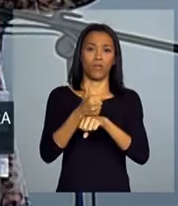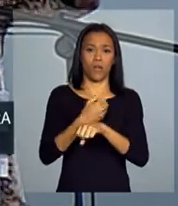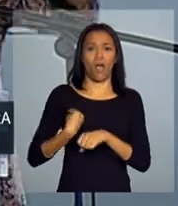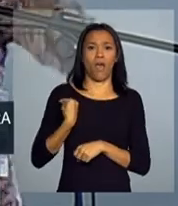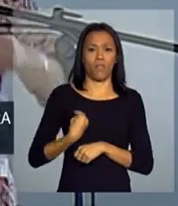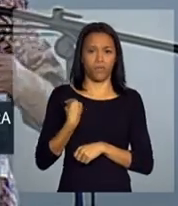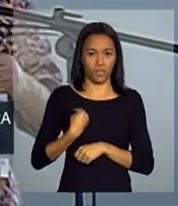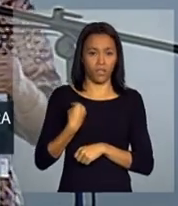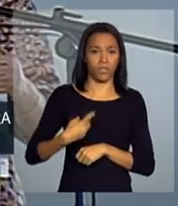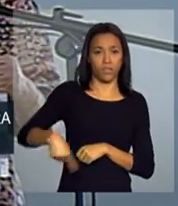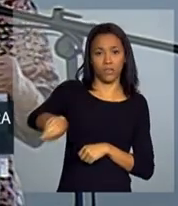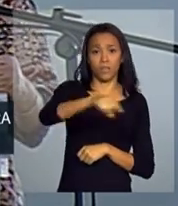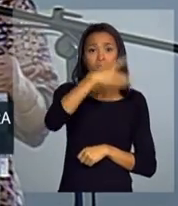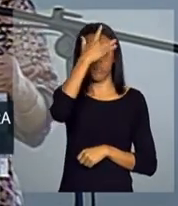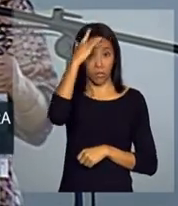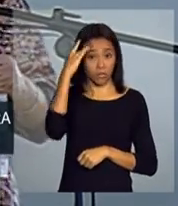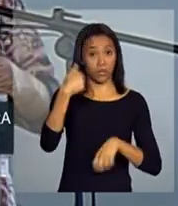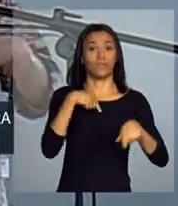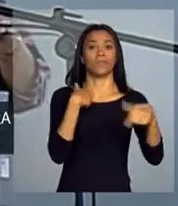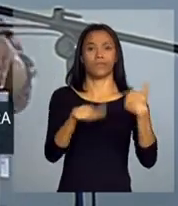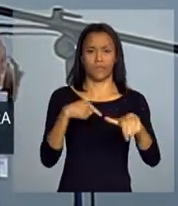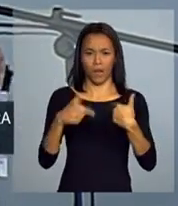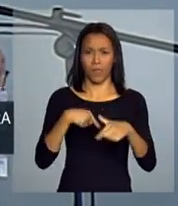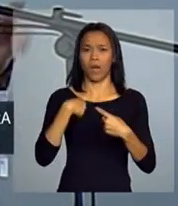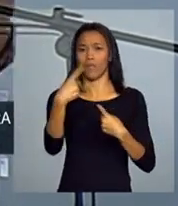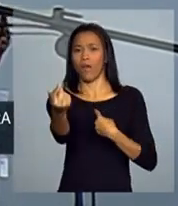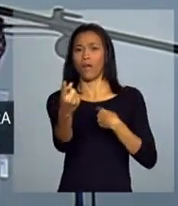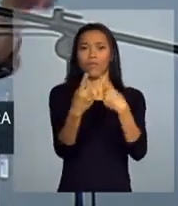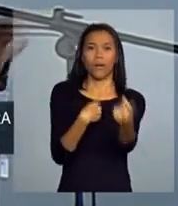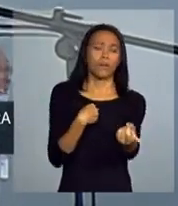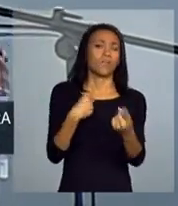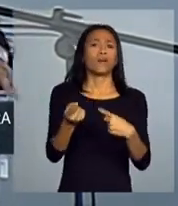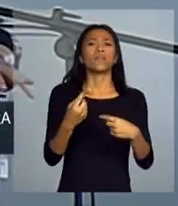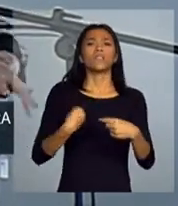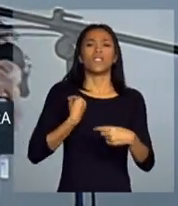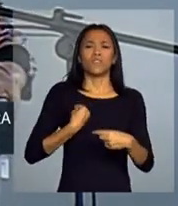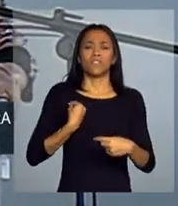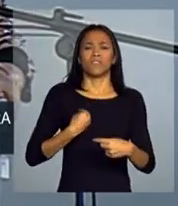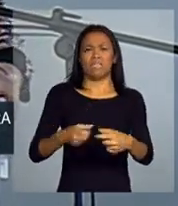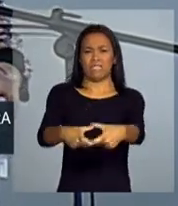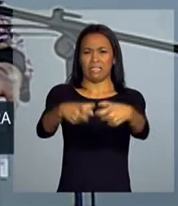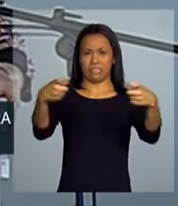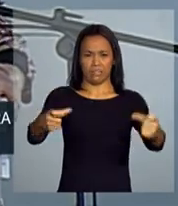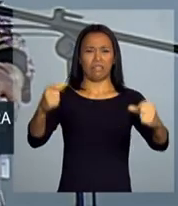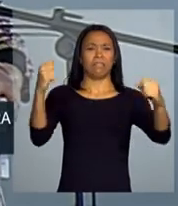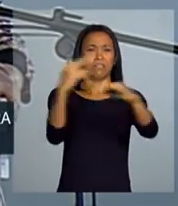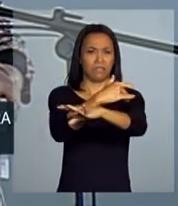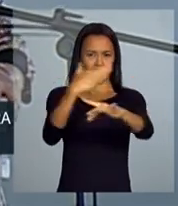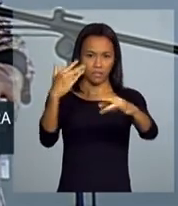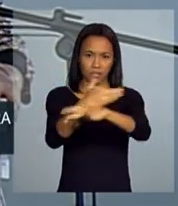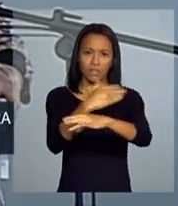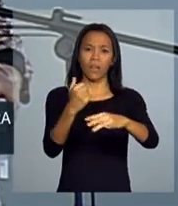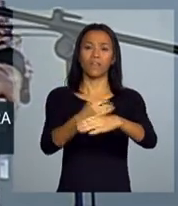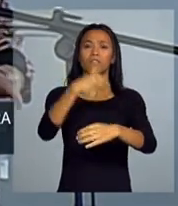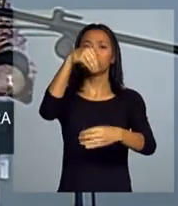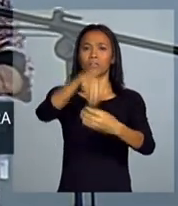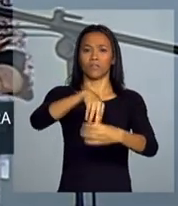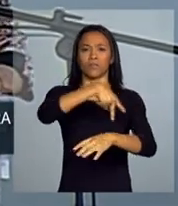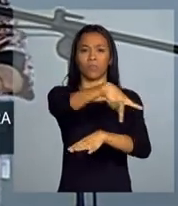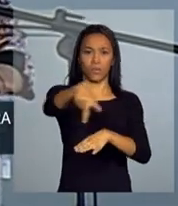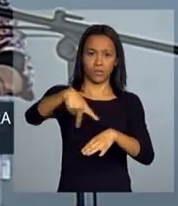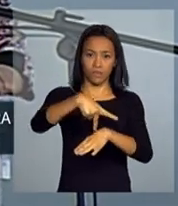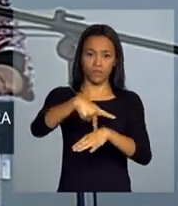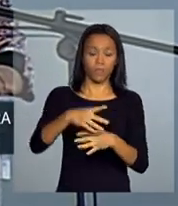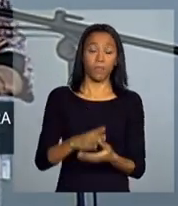do trabalhador e da trabalhadora que moram nas grandes concentrações urbanas do país.